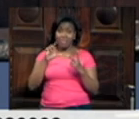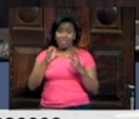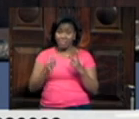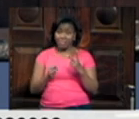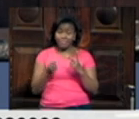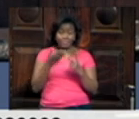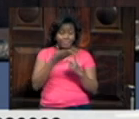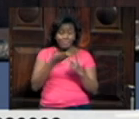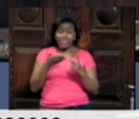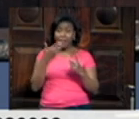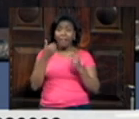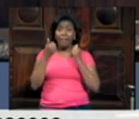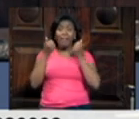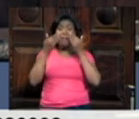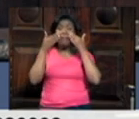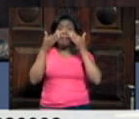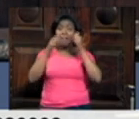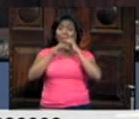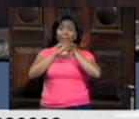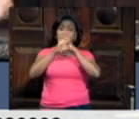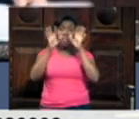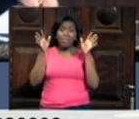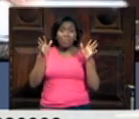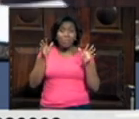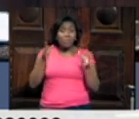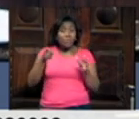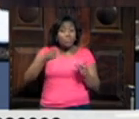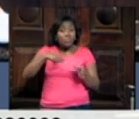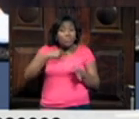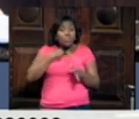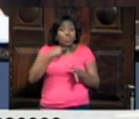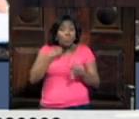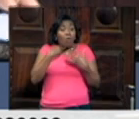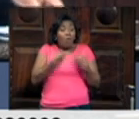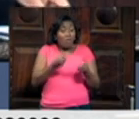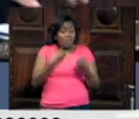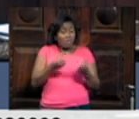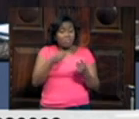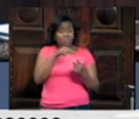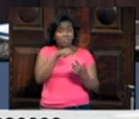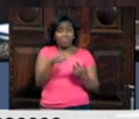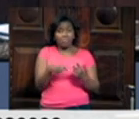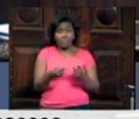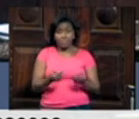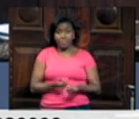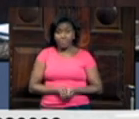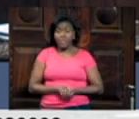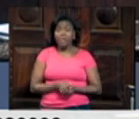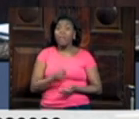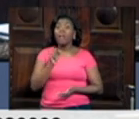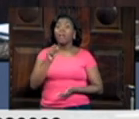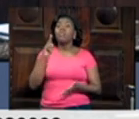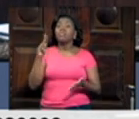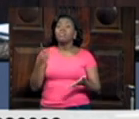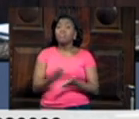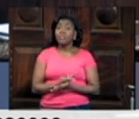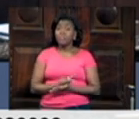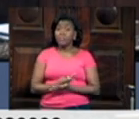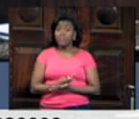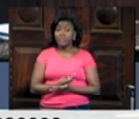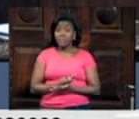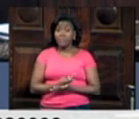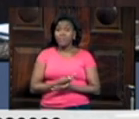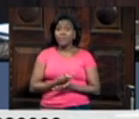muito claro. Quer dizer, nós não podemos estar convivendo de forma alguma com isso daí. Agora, o que acontece é o seguinte, é que